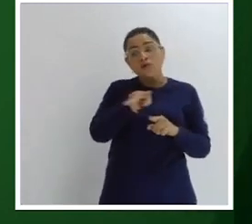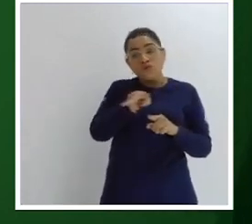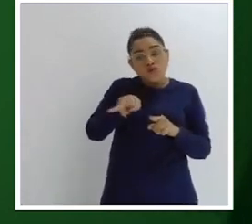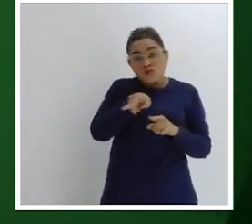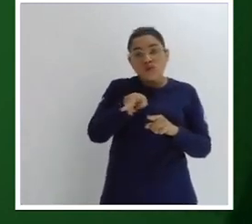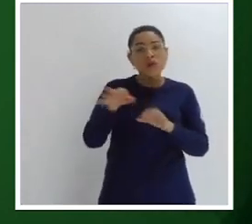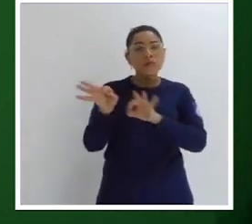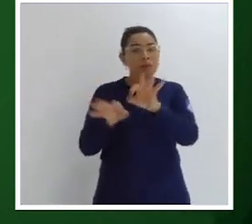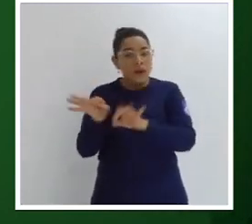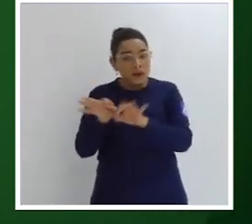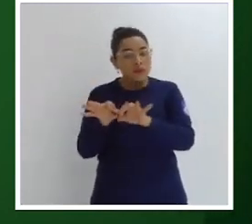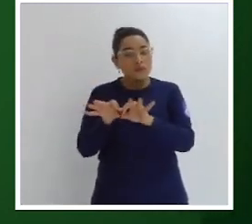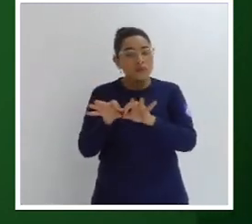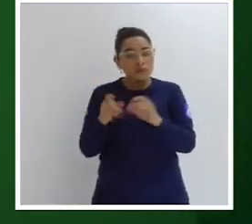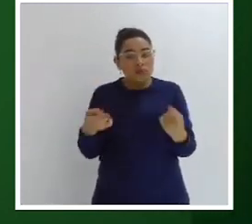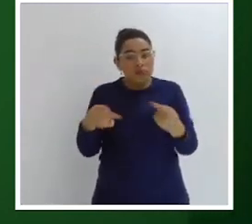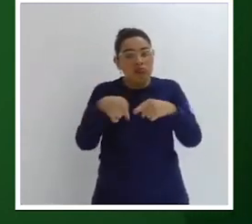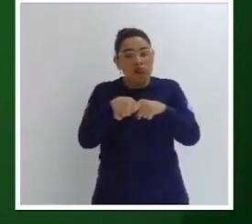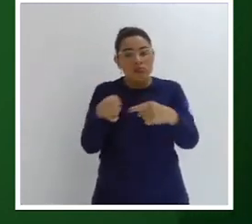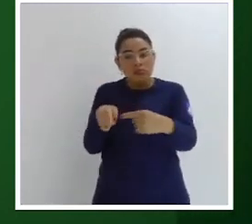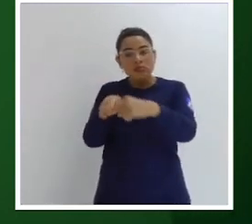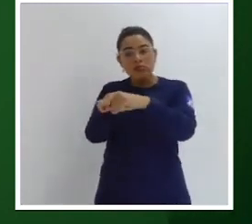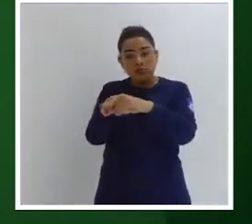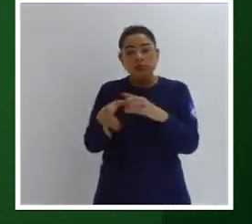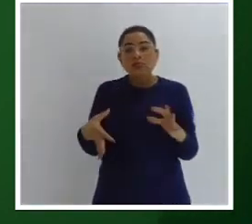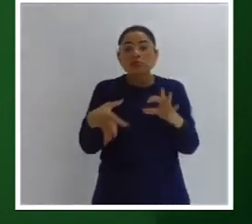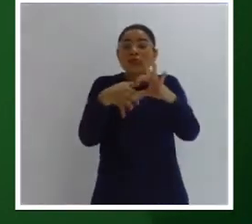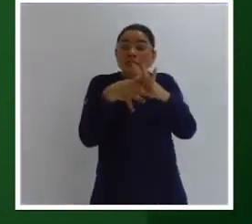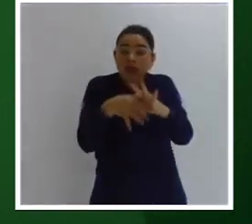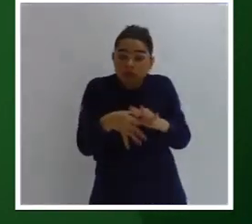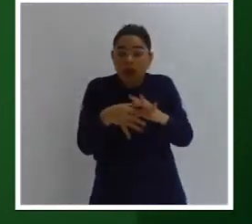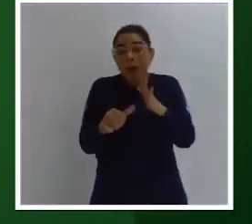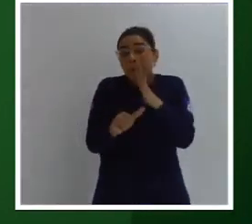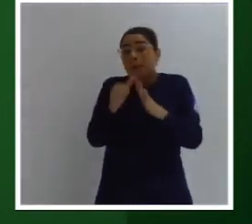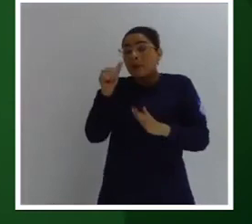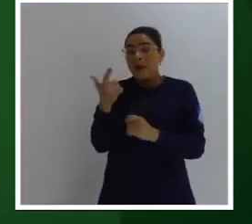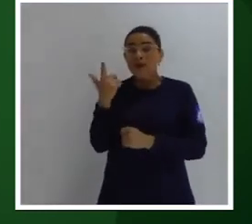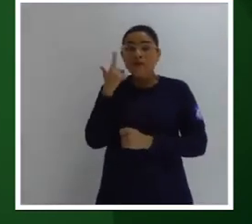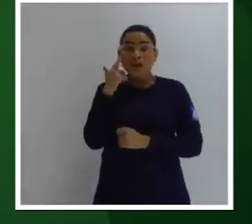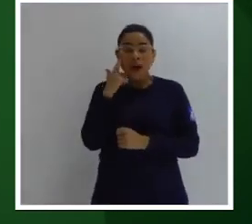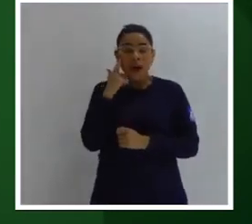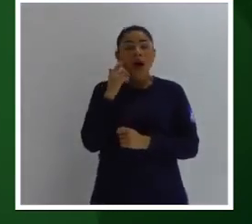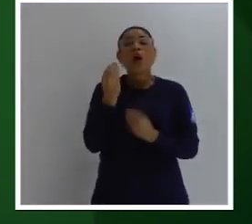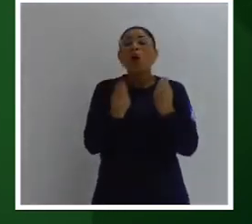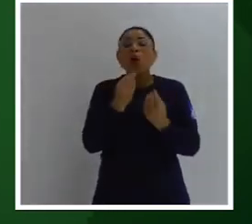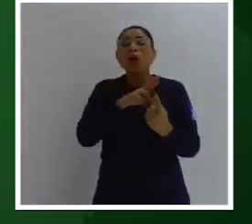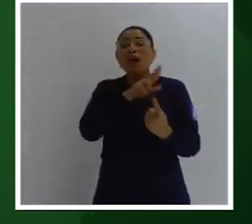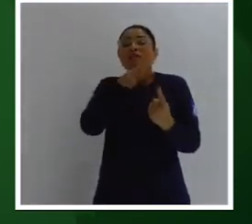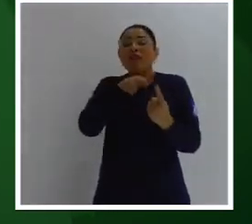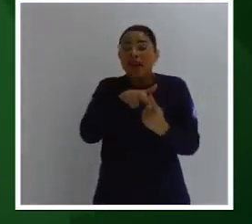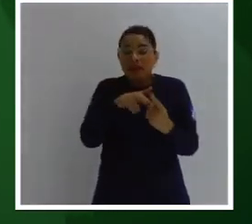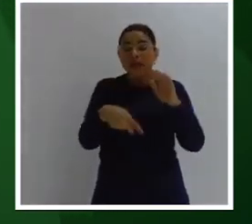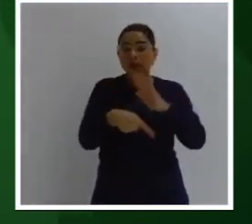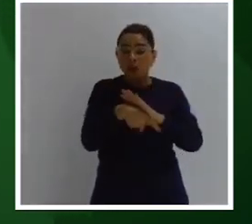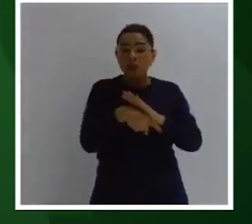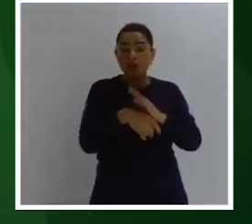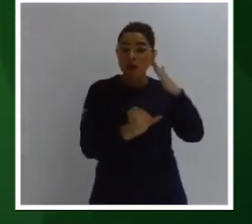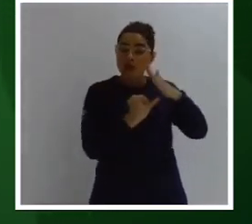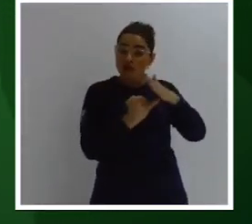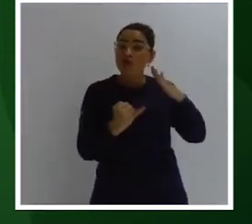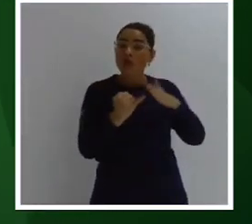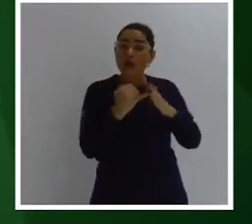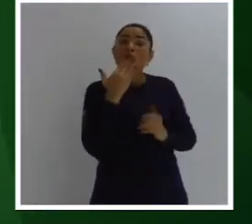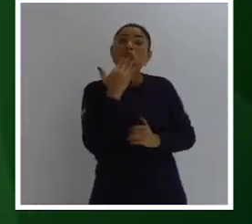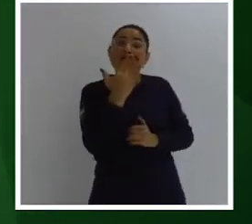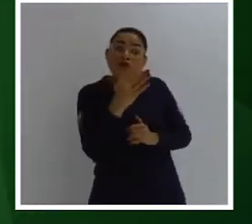da Secretaria da Educação acho que o primeiro critério realmente é ver as referências dessa instituição né pedir este